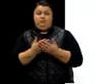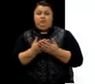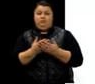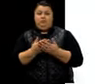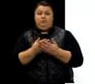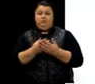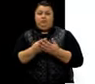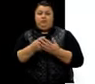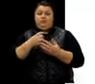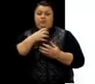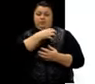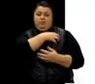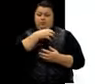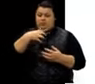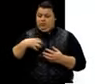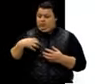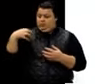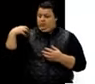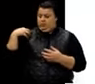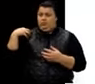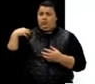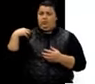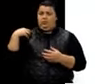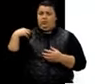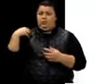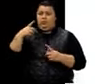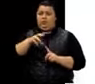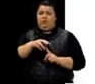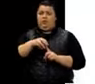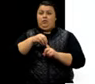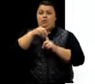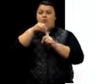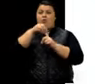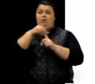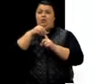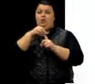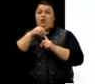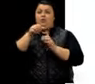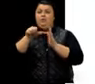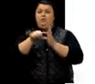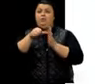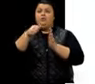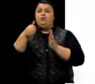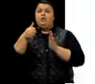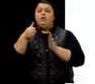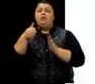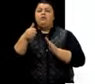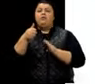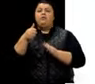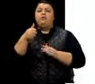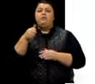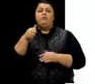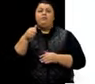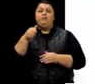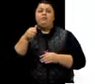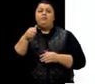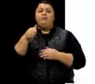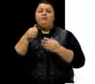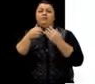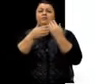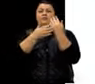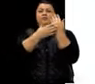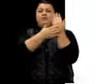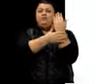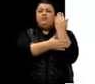corpo. Aqui estão os principais sistemas do corpo humano. Começando, então,